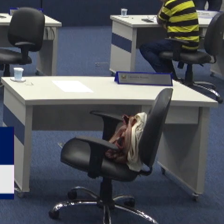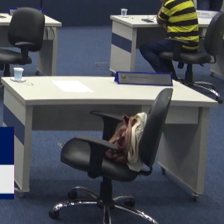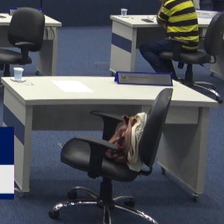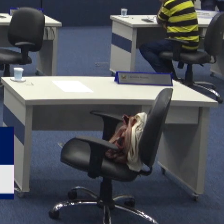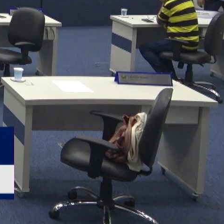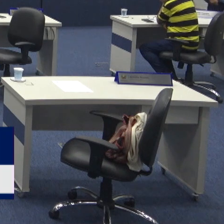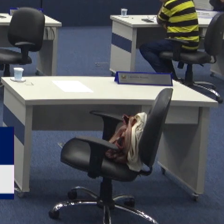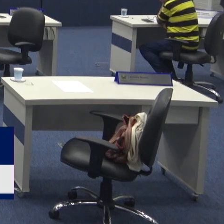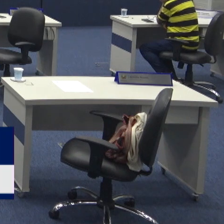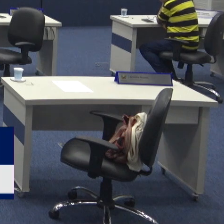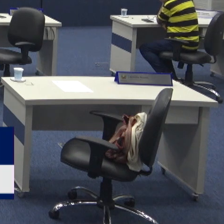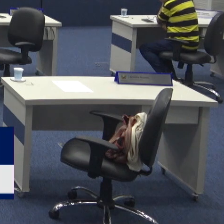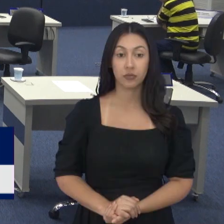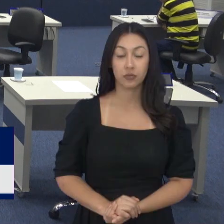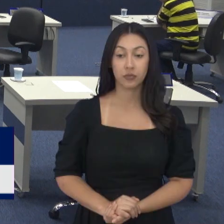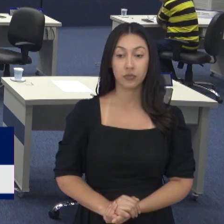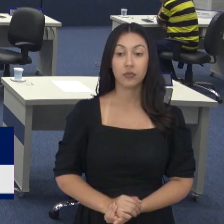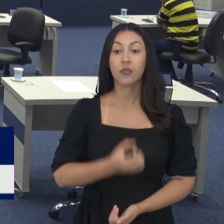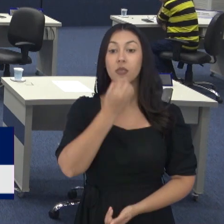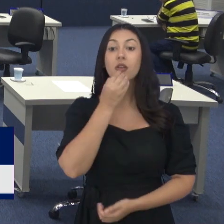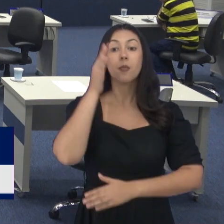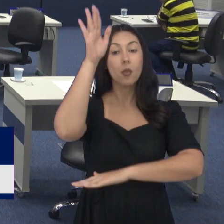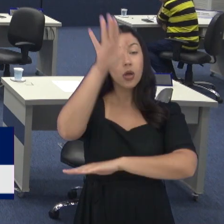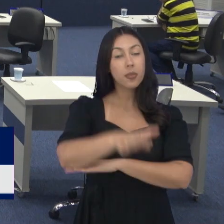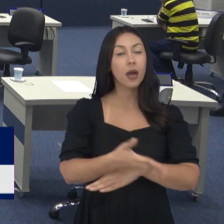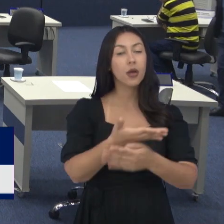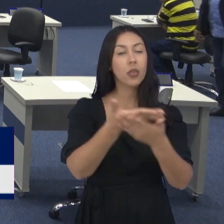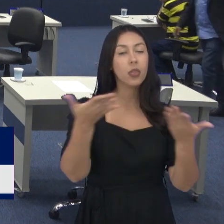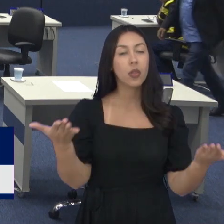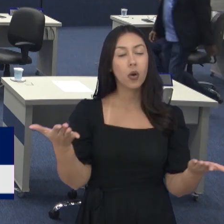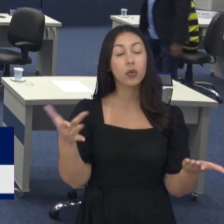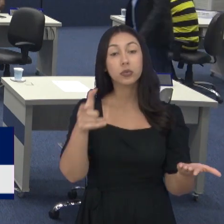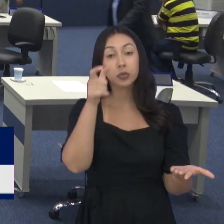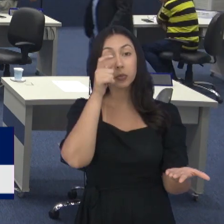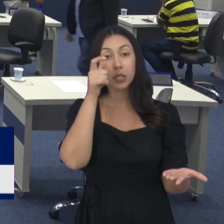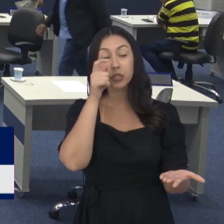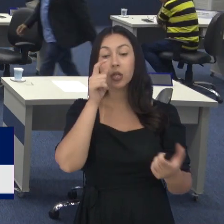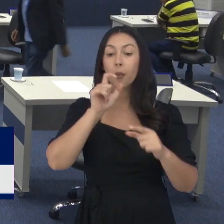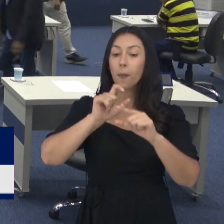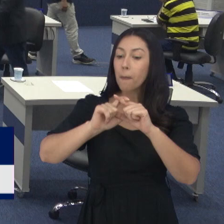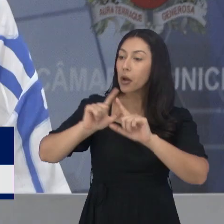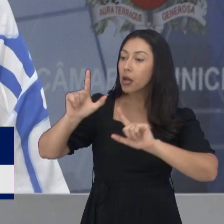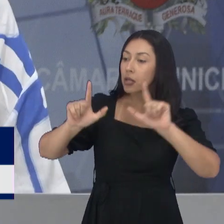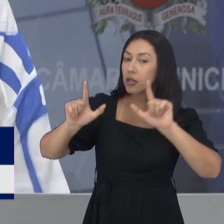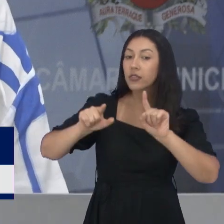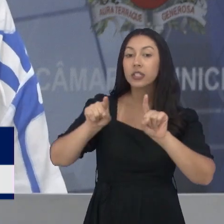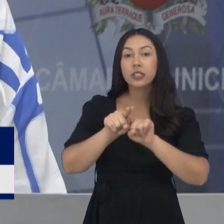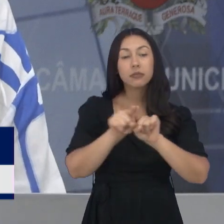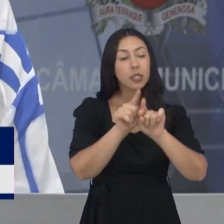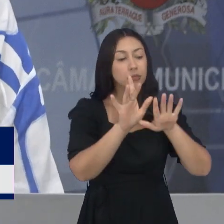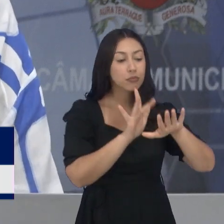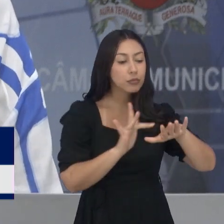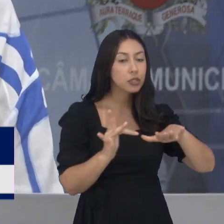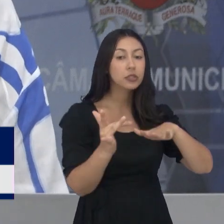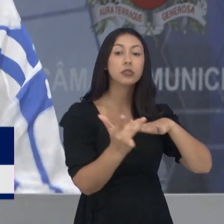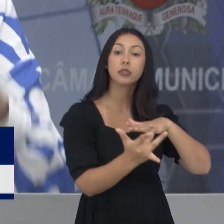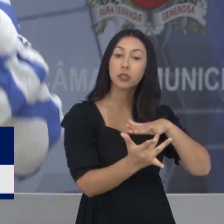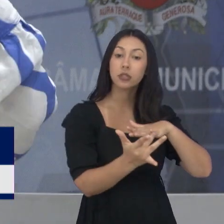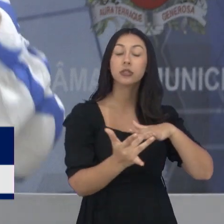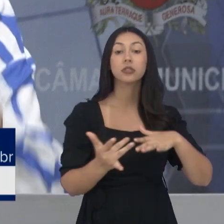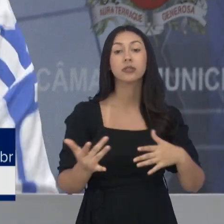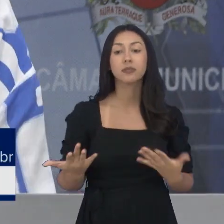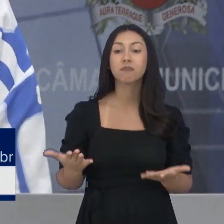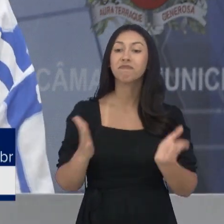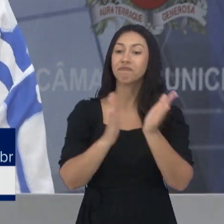Queria dar boa tarde a todos que estão nos acompanhando aí na rede, na televisão, em todos os canais de comunicação aqui da Câmara.